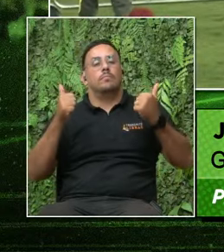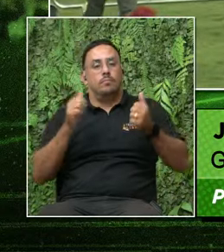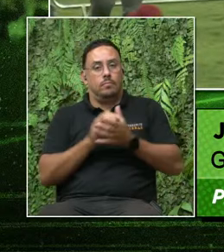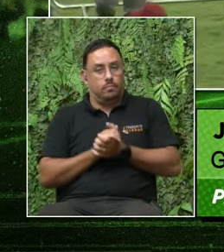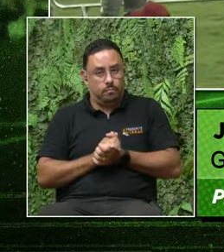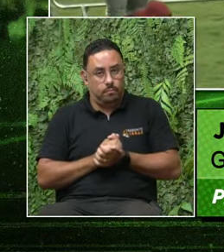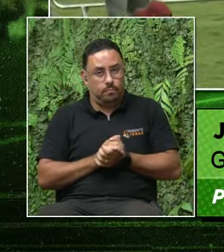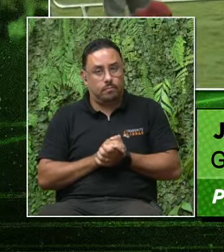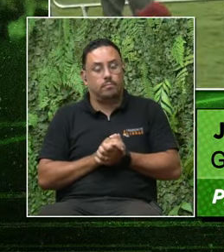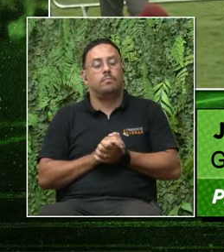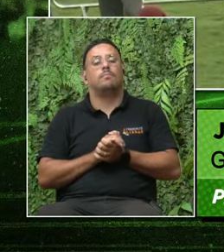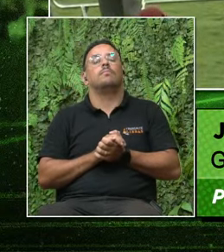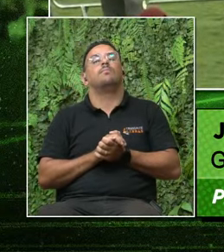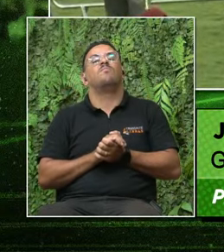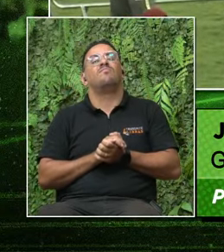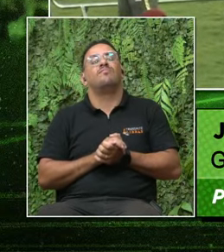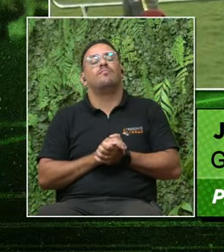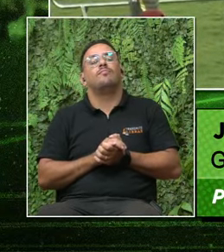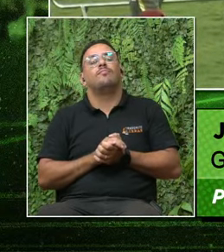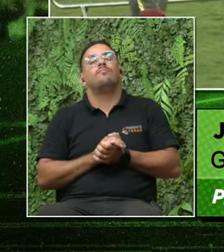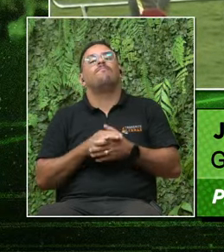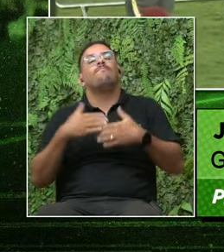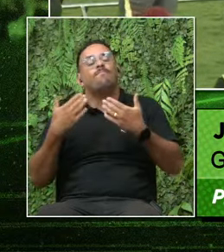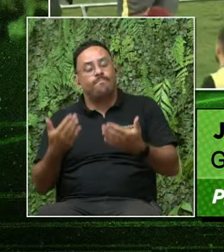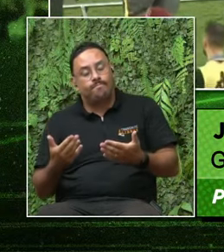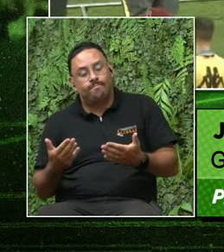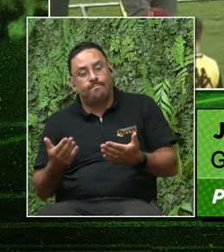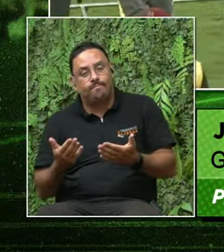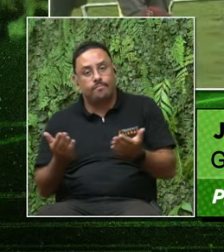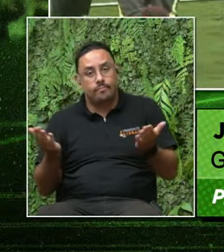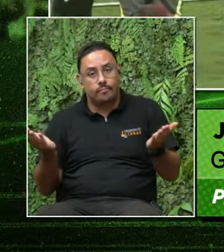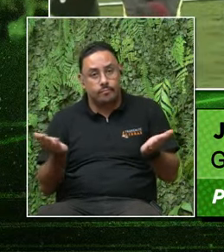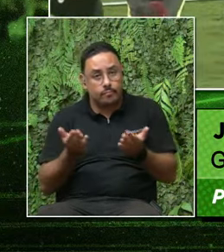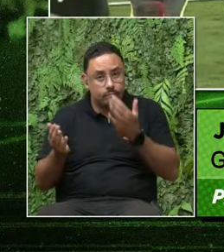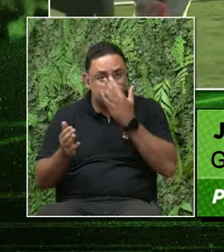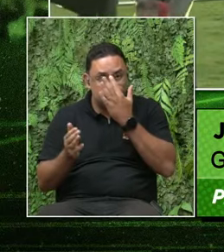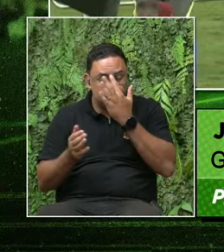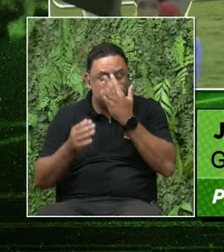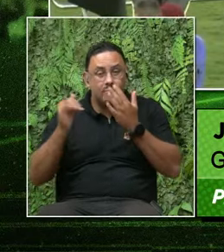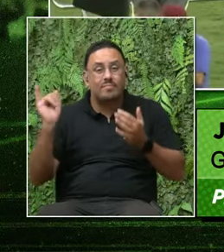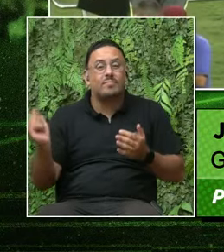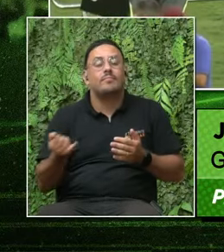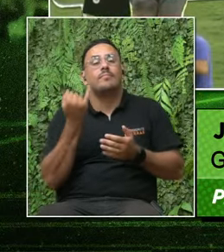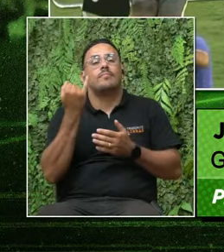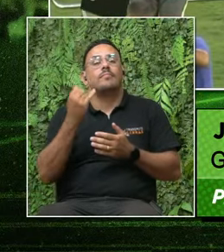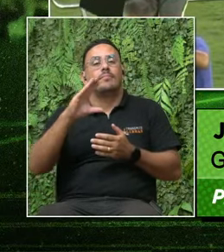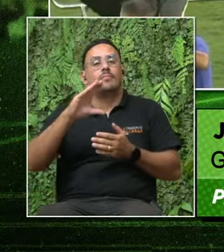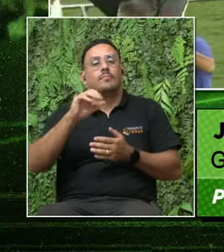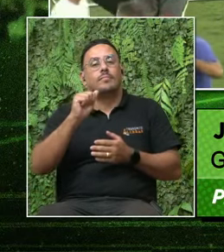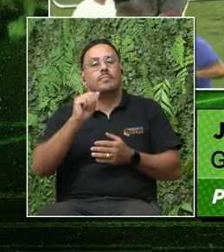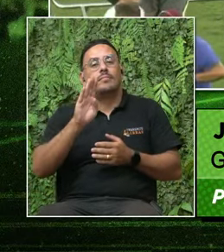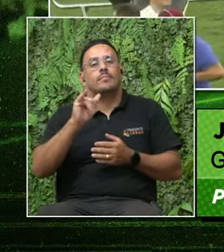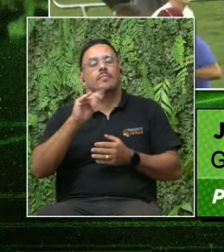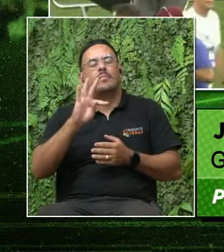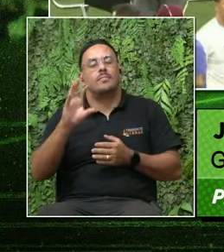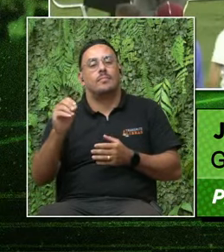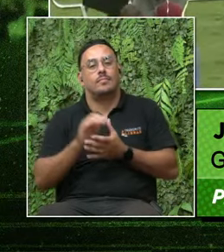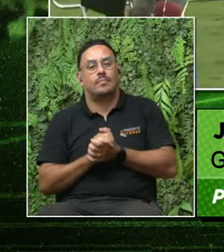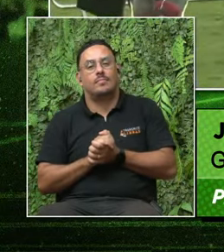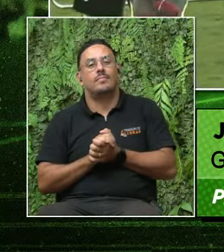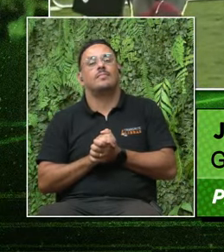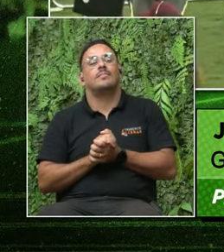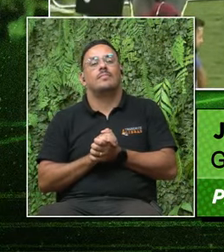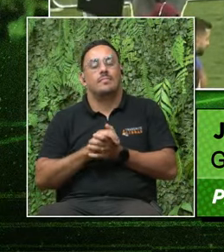partida ô ô Bob Oi fala é já pegando a rabeira aqui do cabito aqui não meu